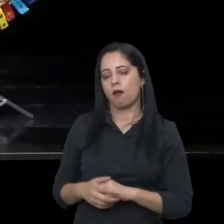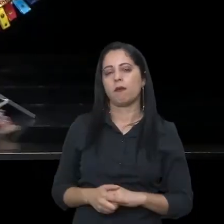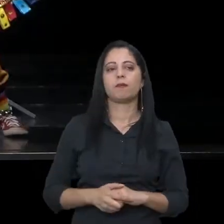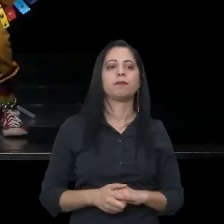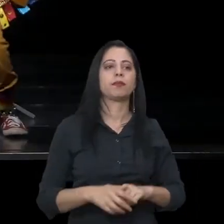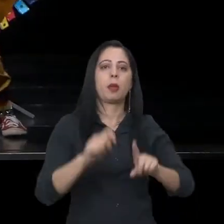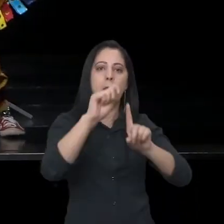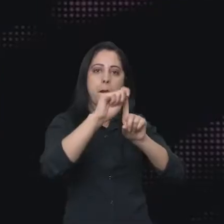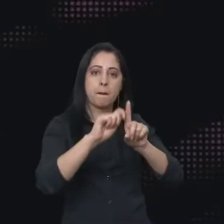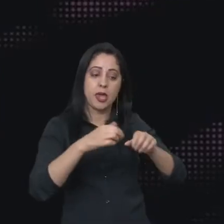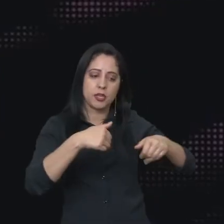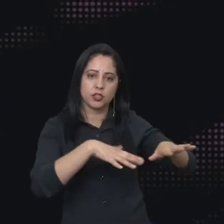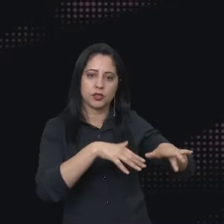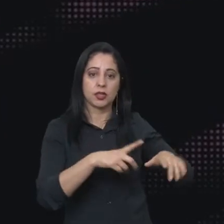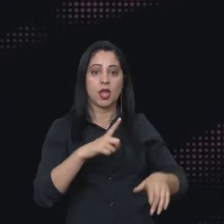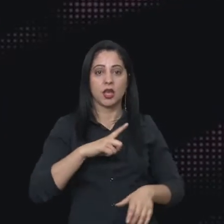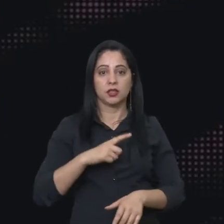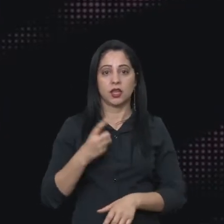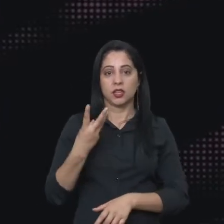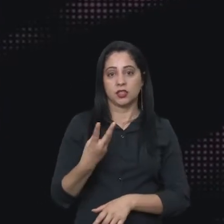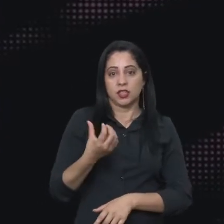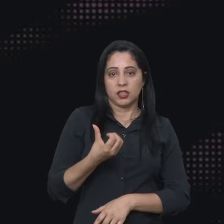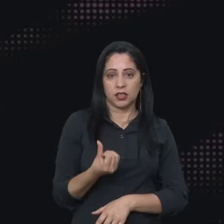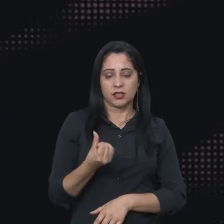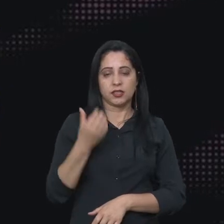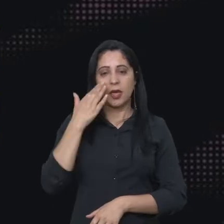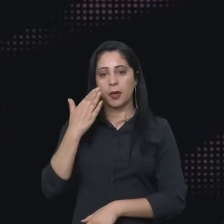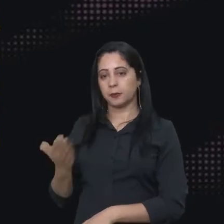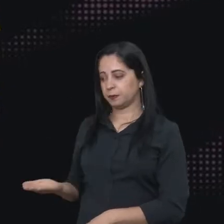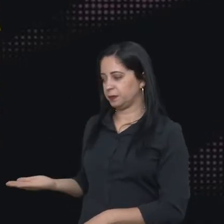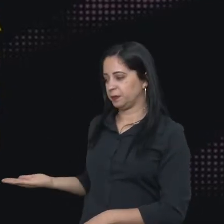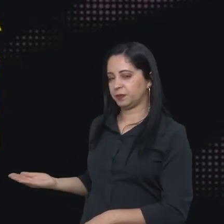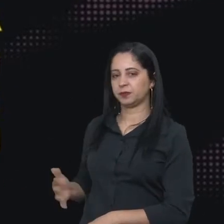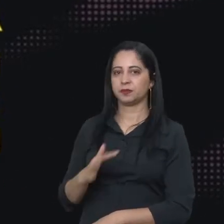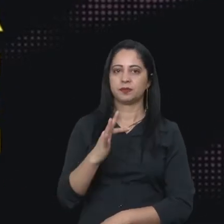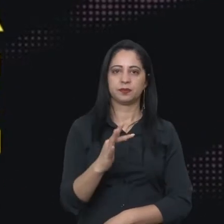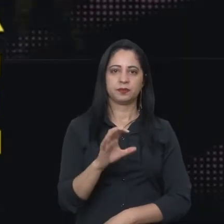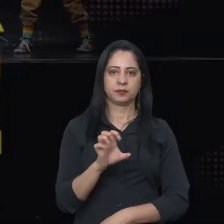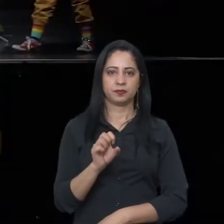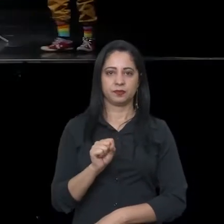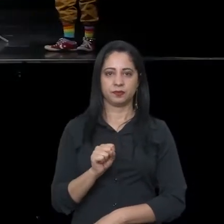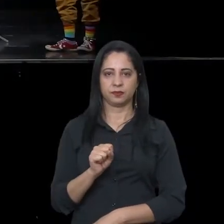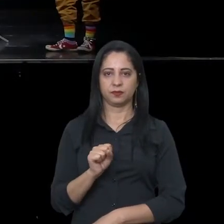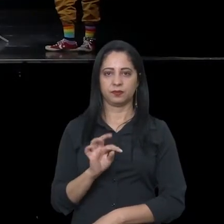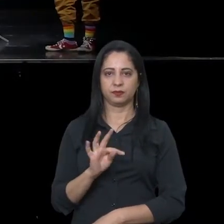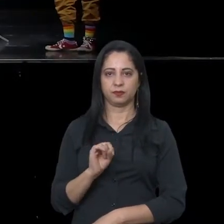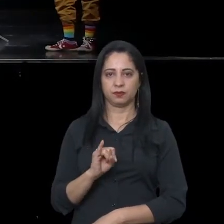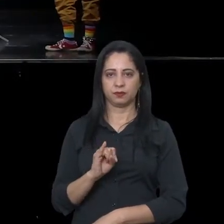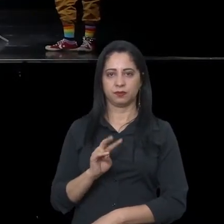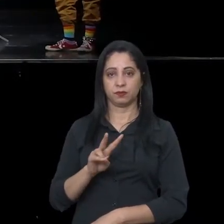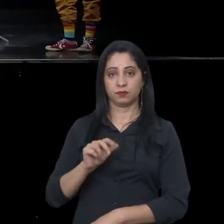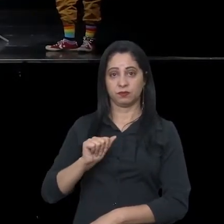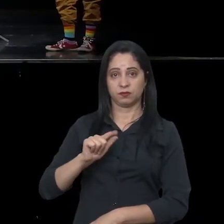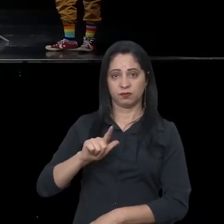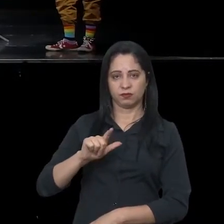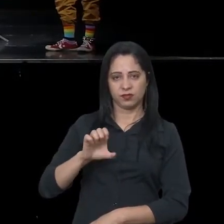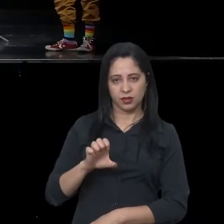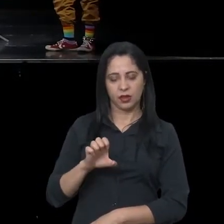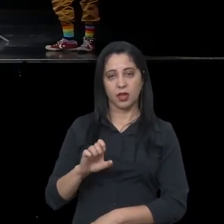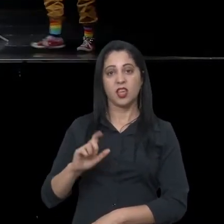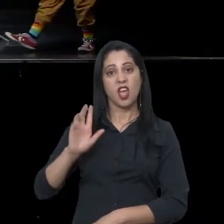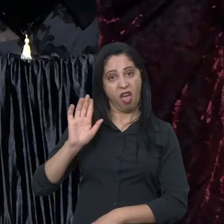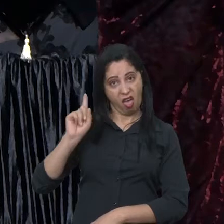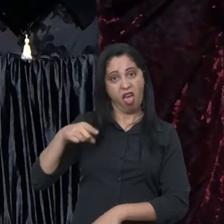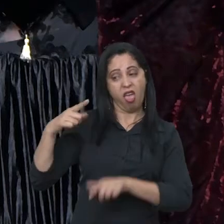neste mês de setembro, temos a 36ª edição do Festival de São José dos Campos, um dos festivais de teatro mais tradicionais